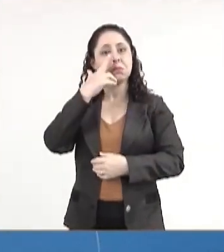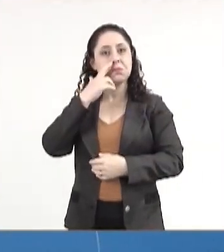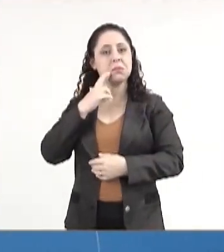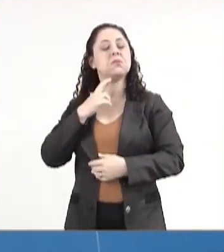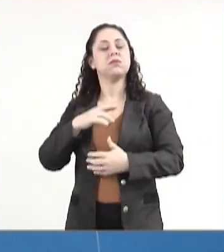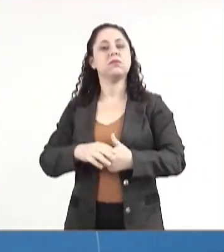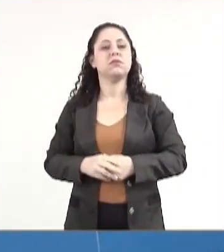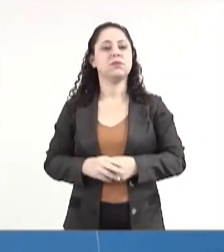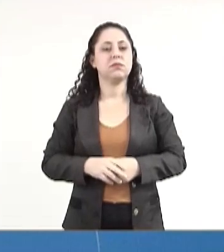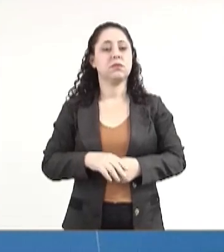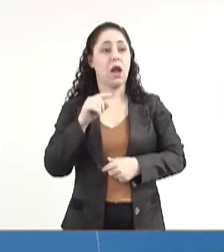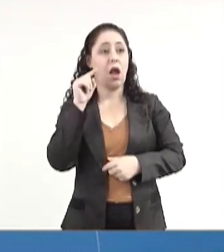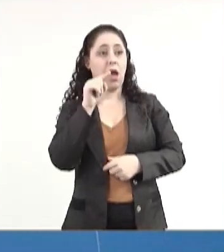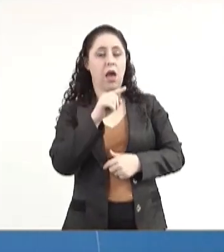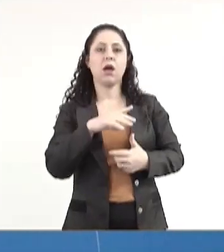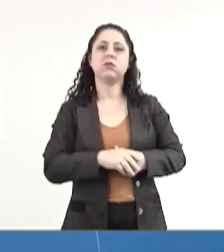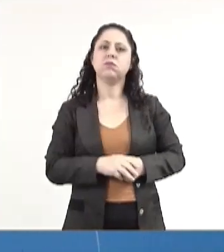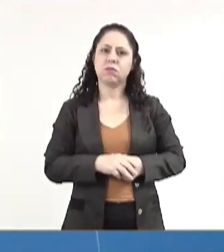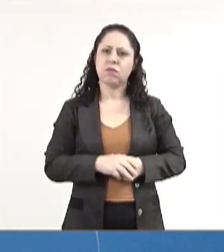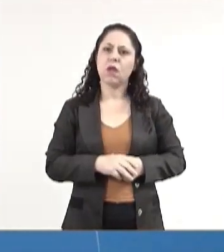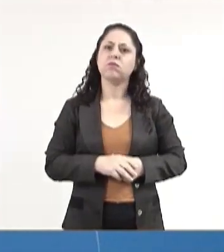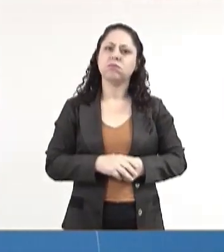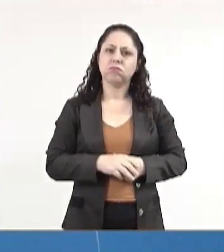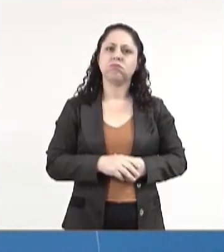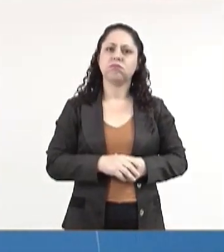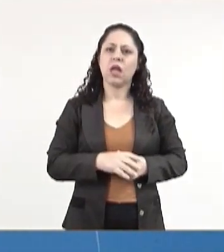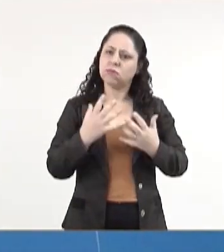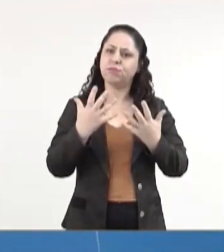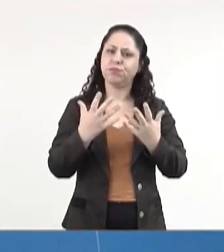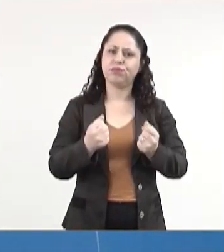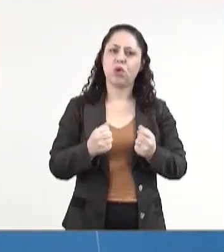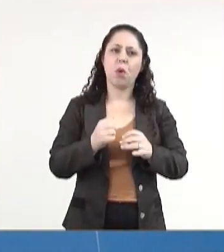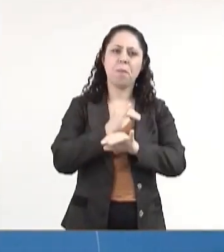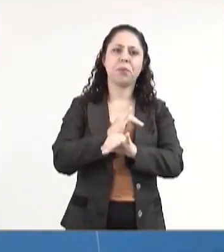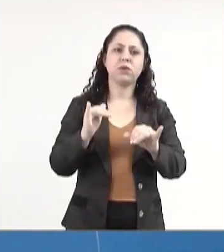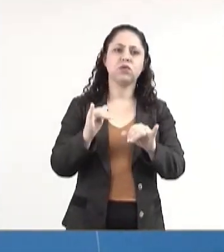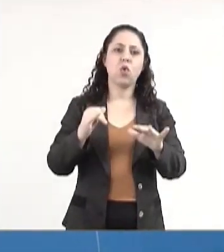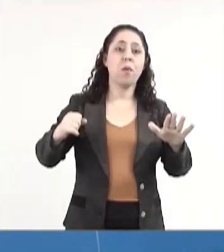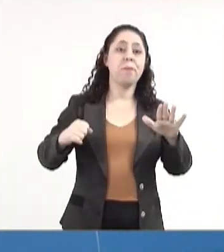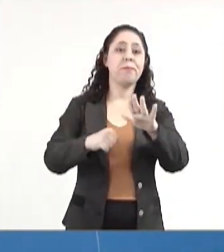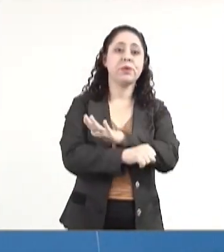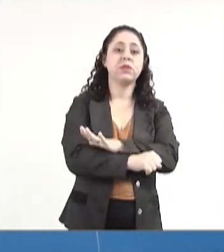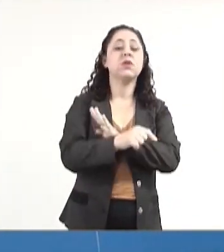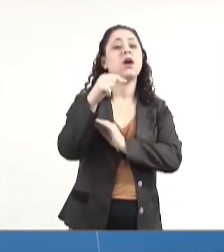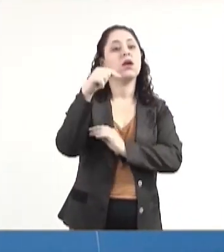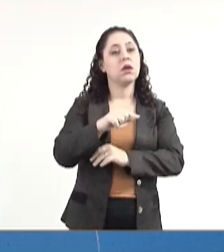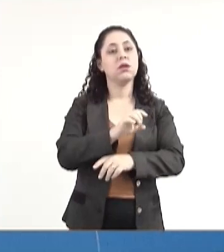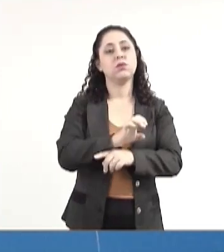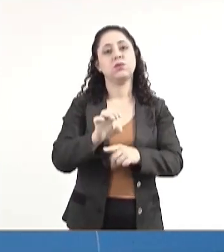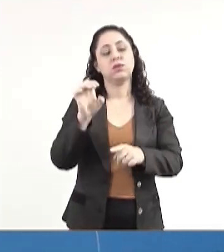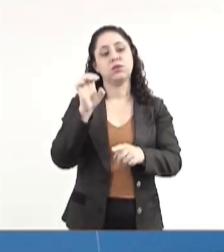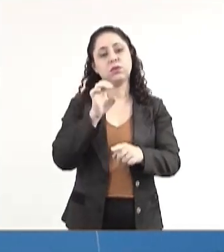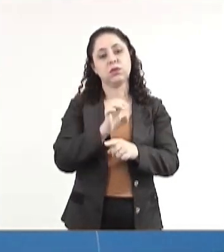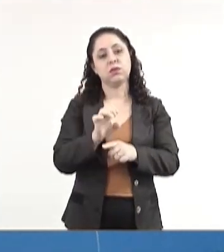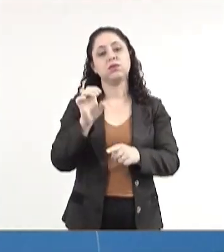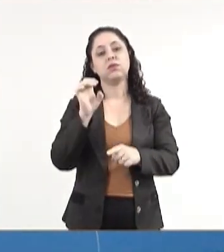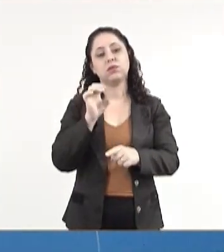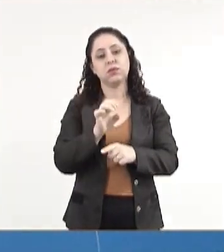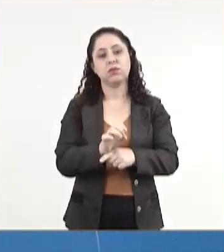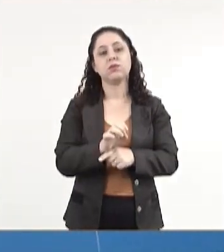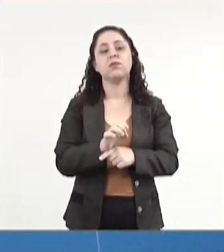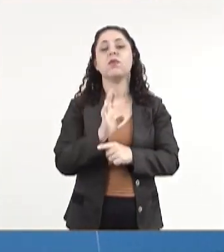Eduardo Riedel, ele encampou esse projeto e ele implantou aqui no Mato Grosso do